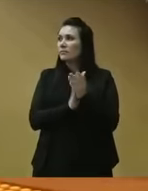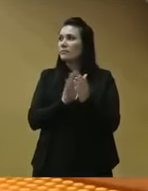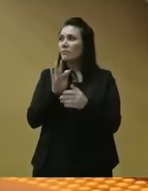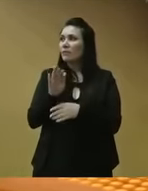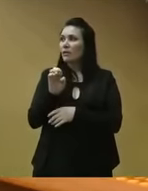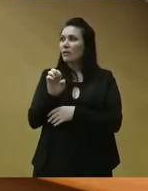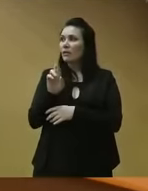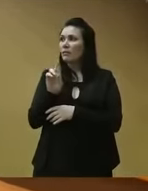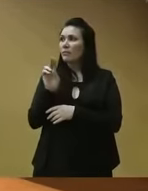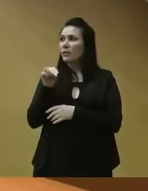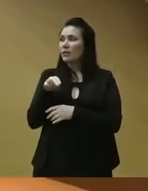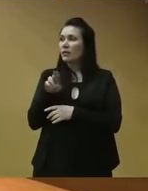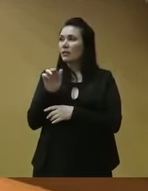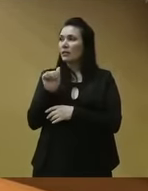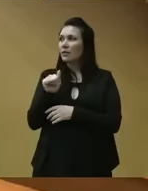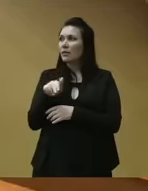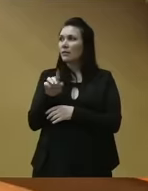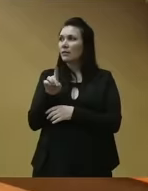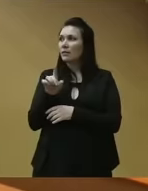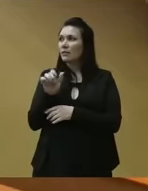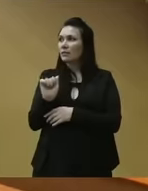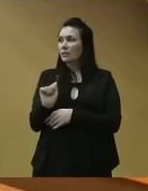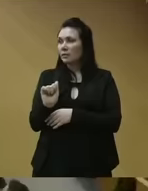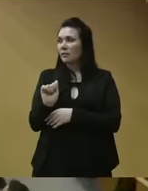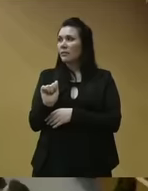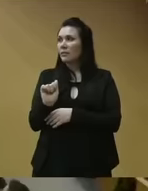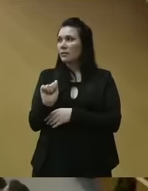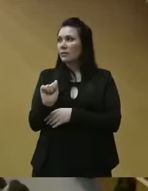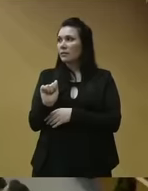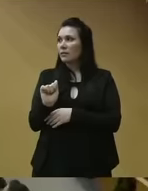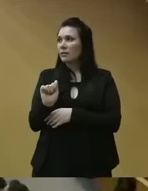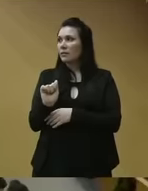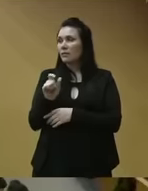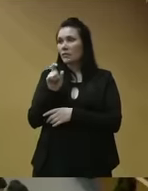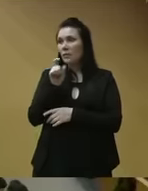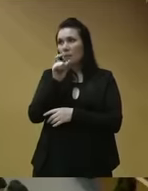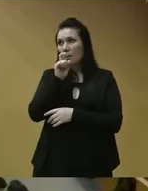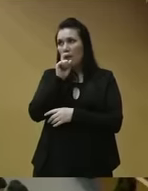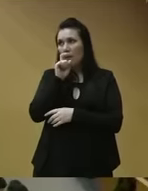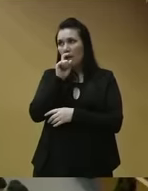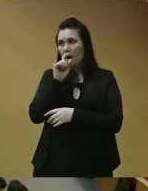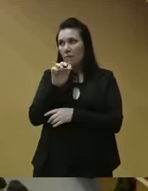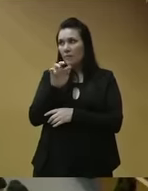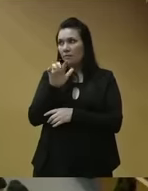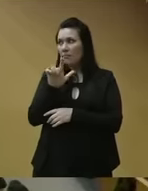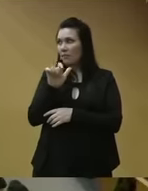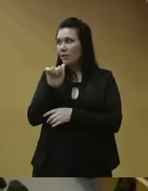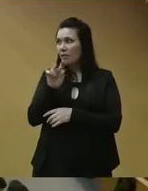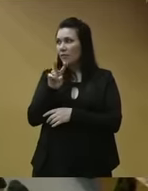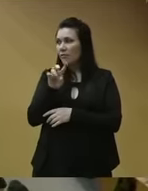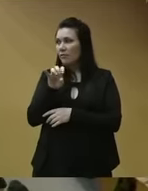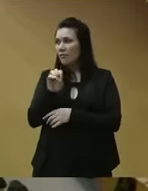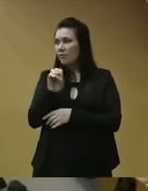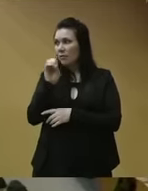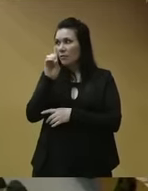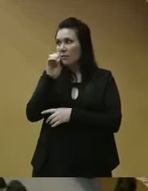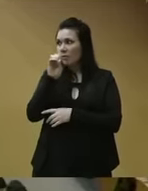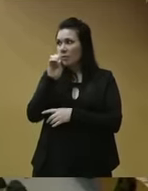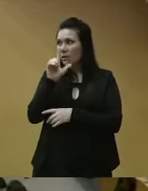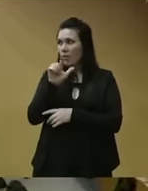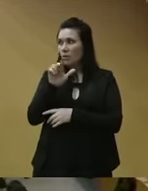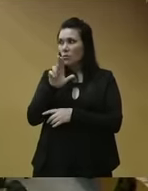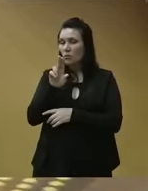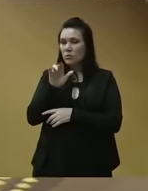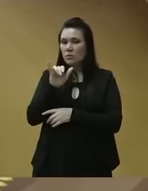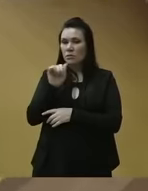Fernanda de Ávila Miranda Beiersdorf, filha de Flávio Rivelino Santos Miranda e Lucimara de Ávila